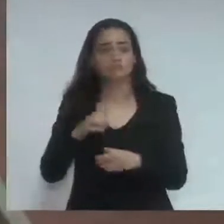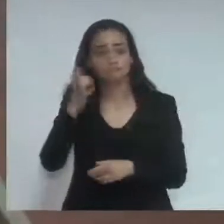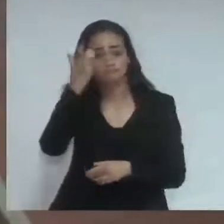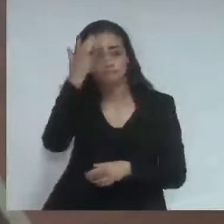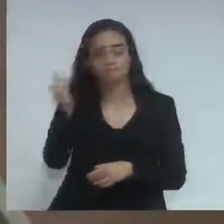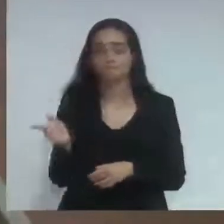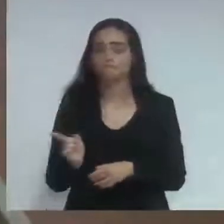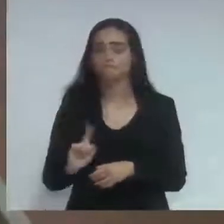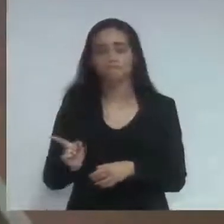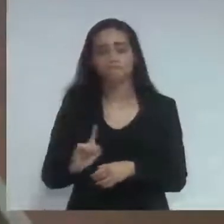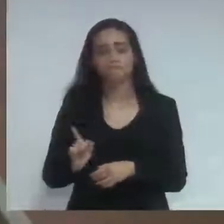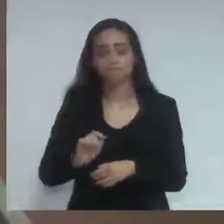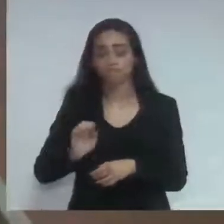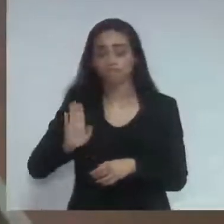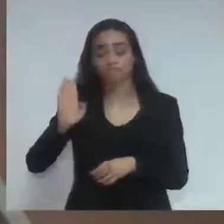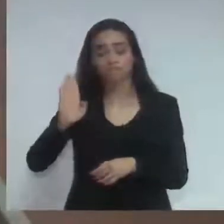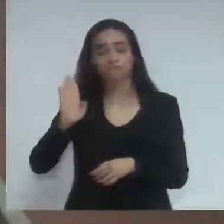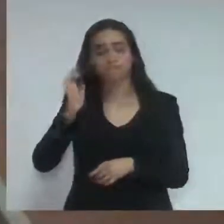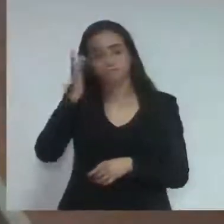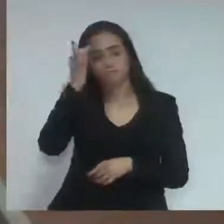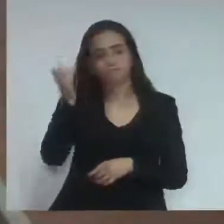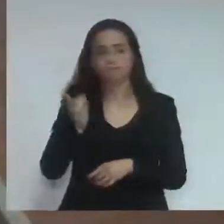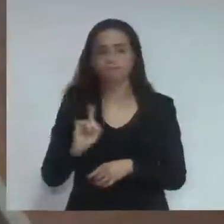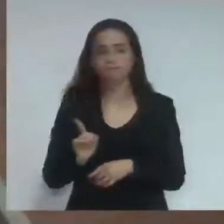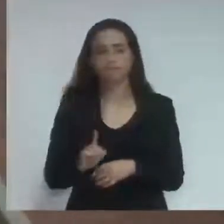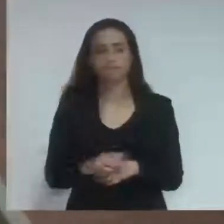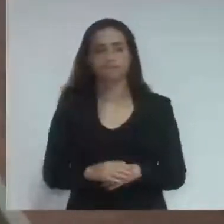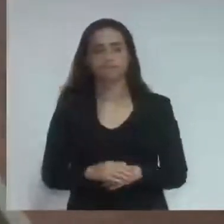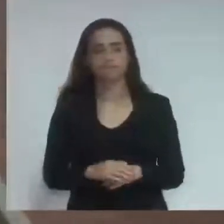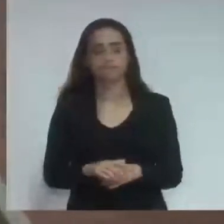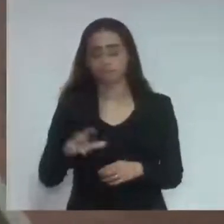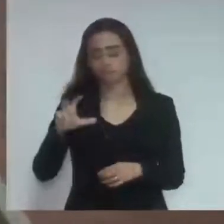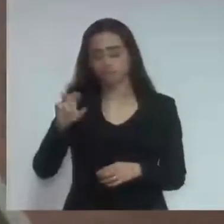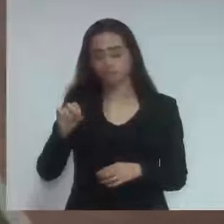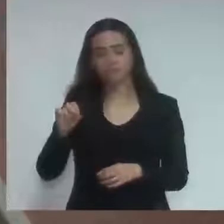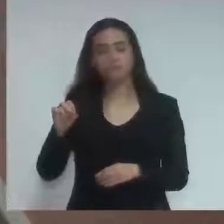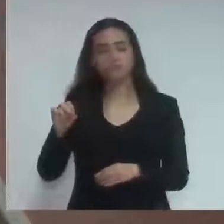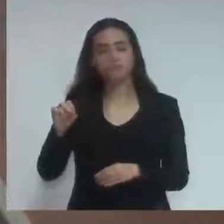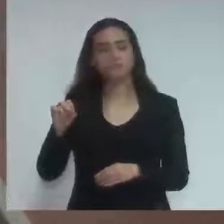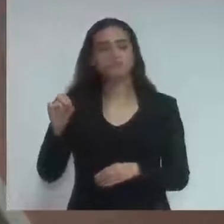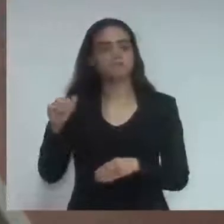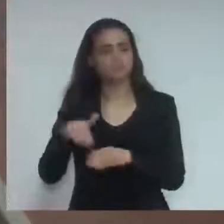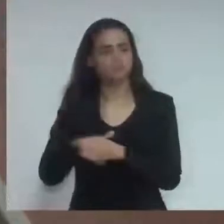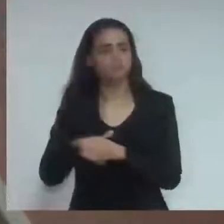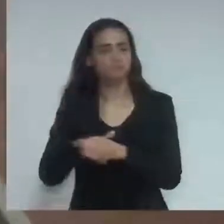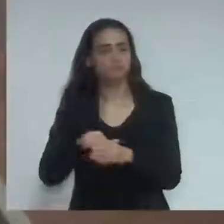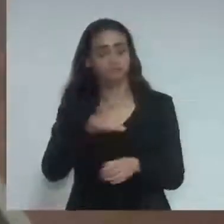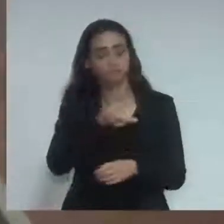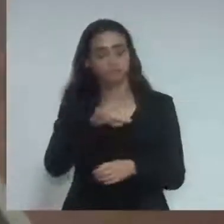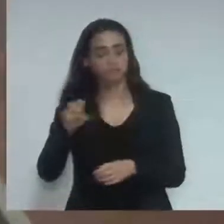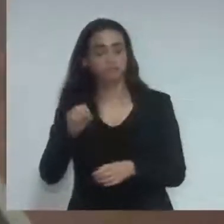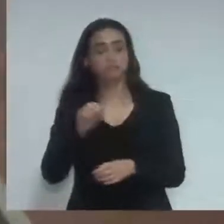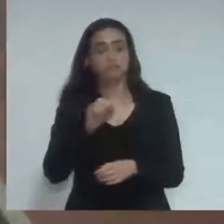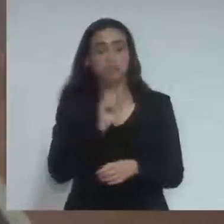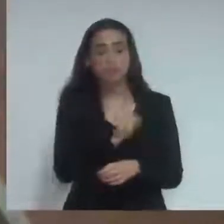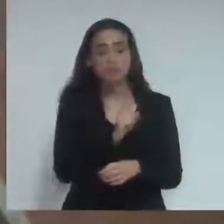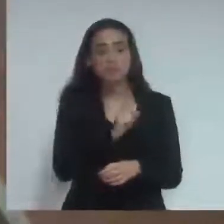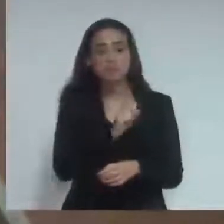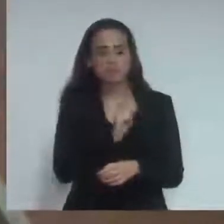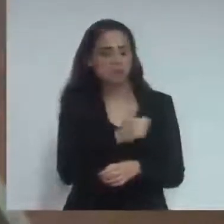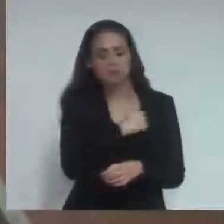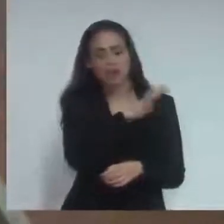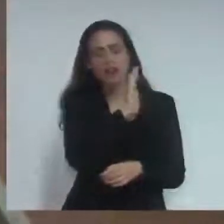nome, expor o nome numa disputa eleitoral. Não é fácil ter 50 votos, quanto mais 500, 1.000 e